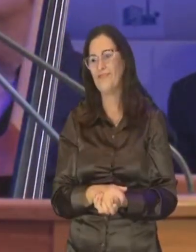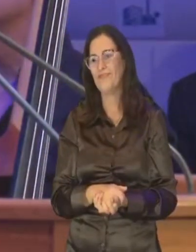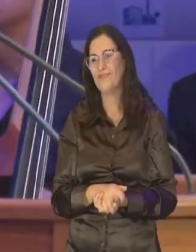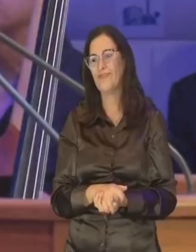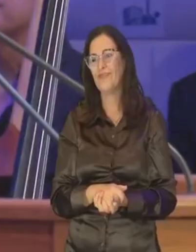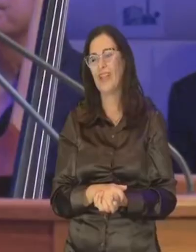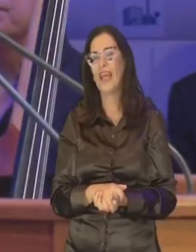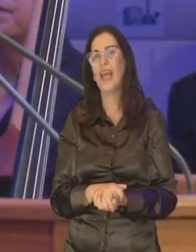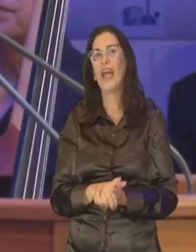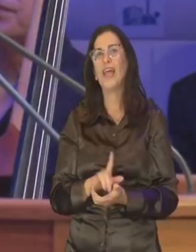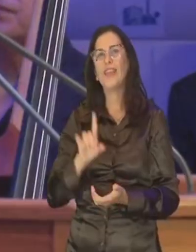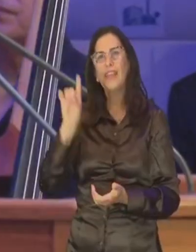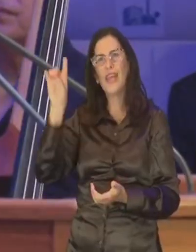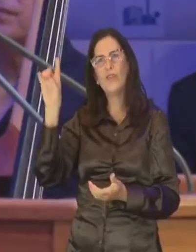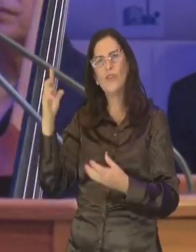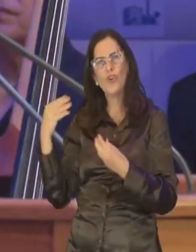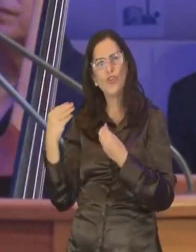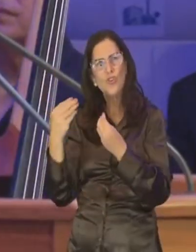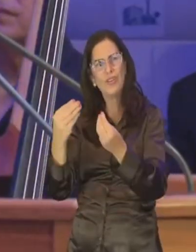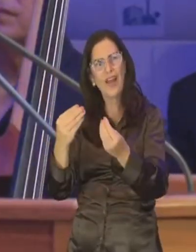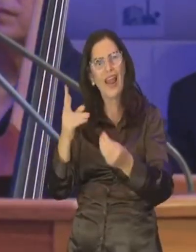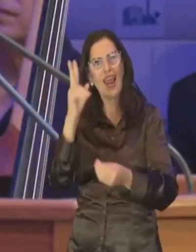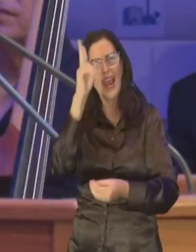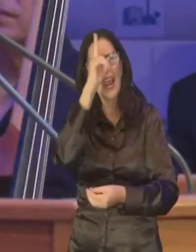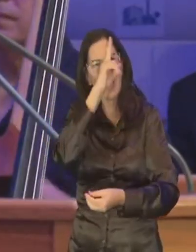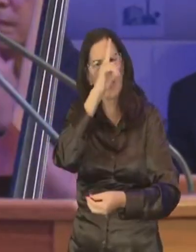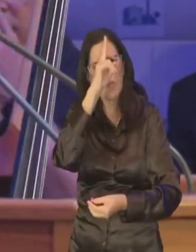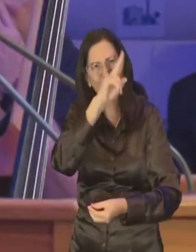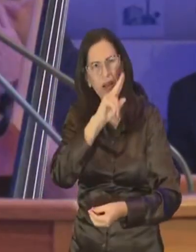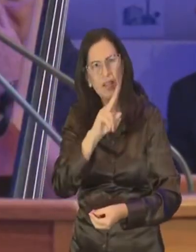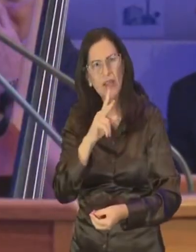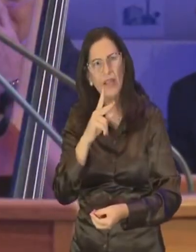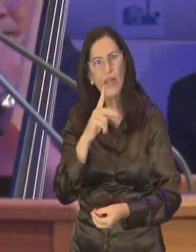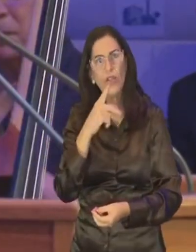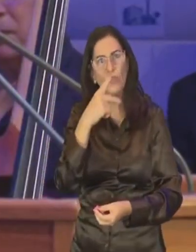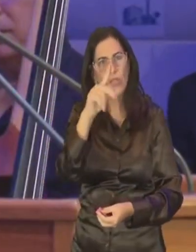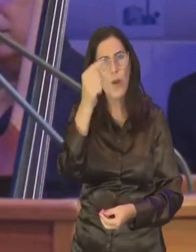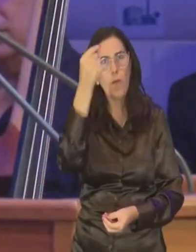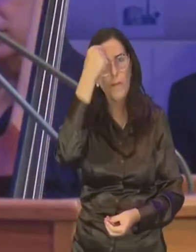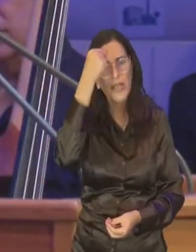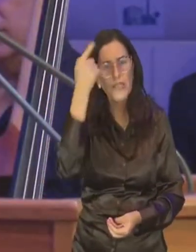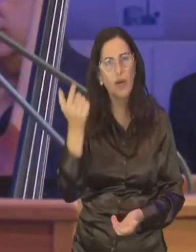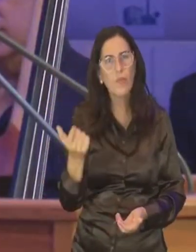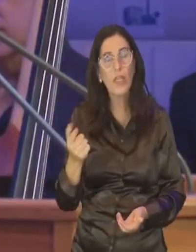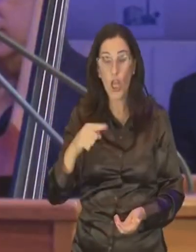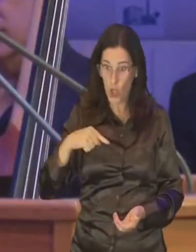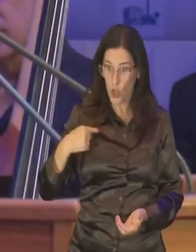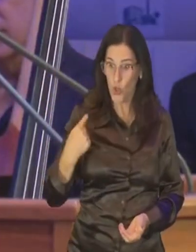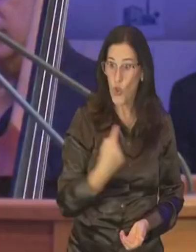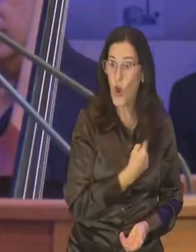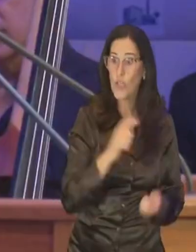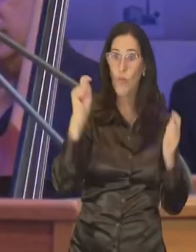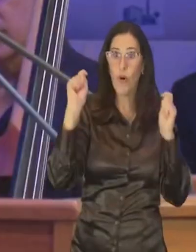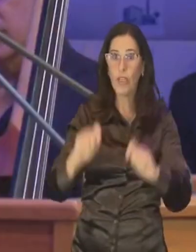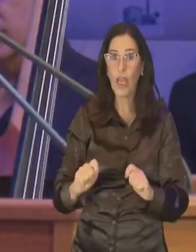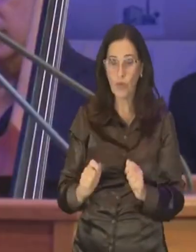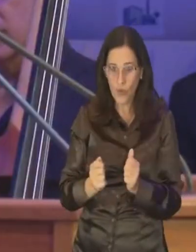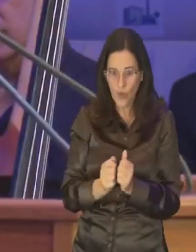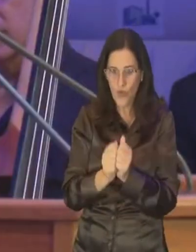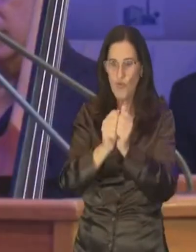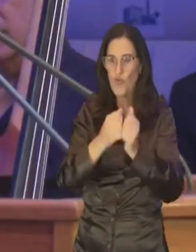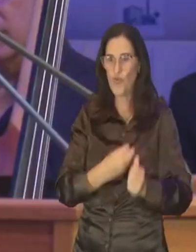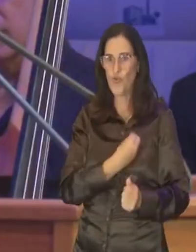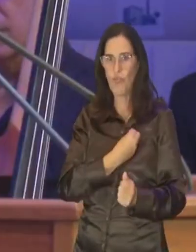Deus hoje está trazendo a lembrança no seu pensamento que nós podemos caminhar